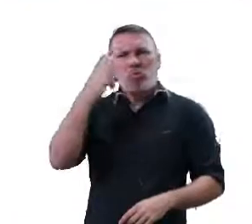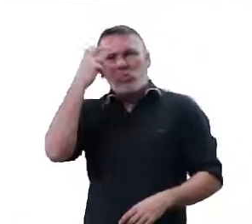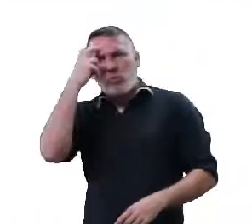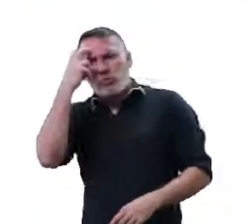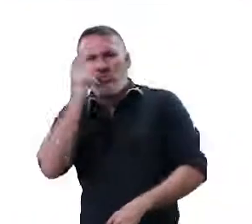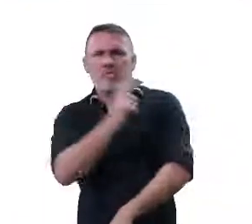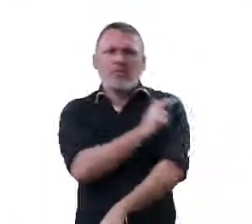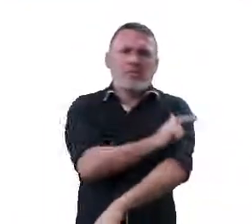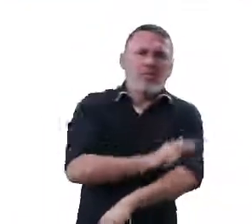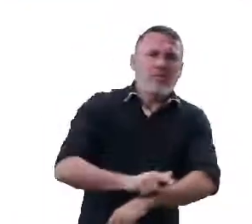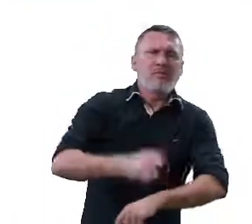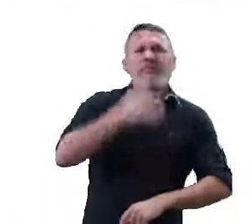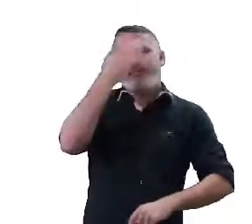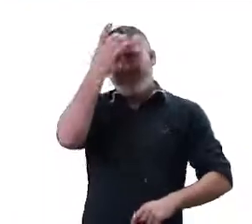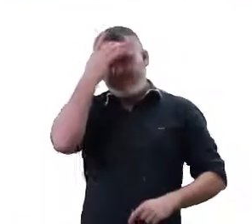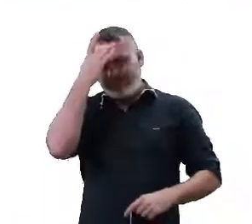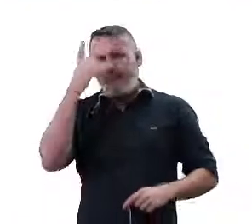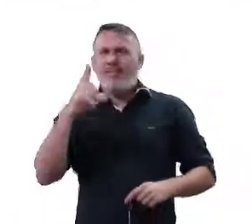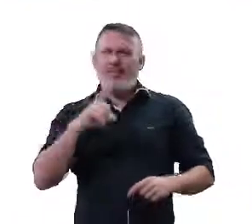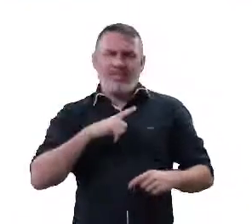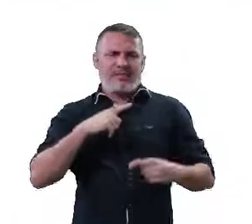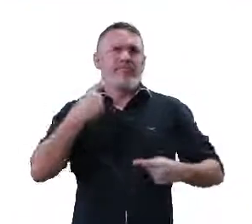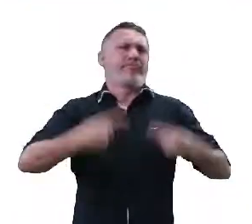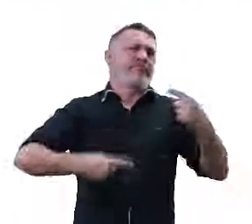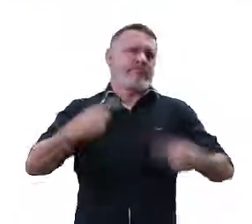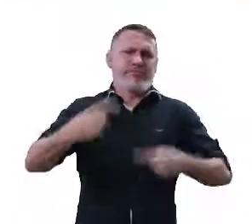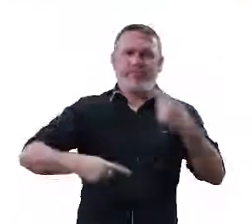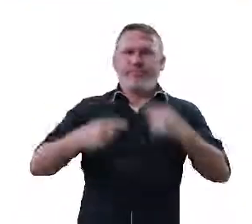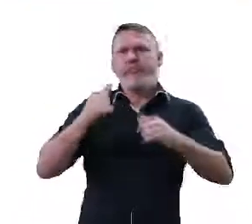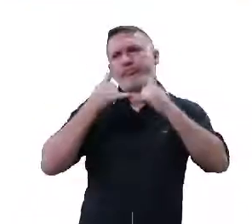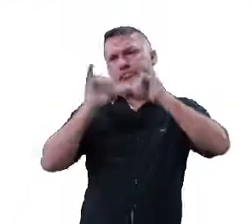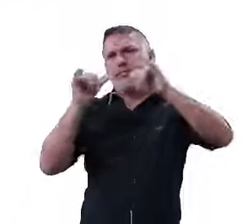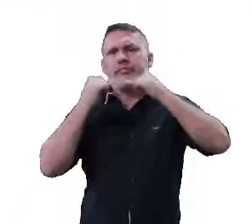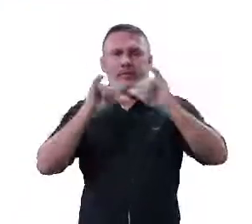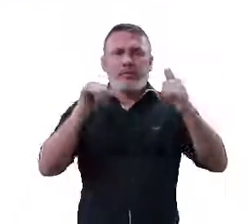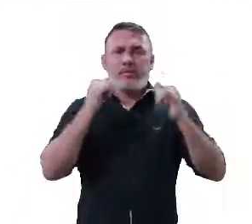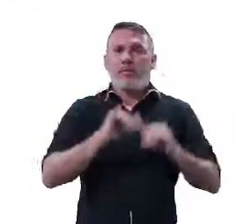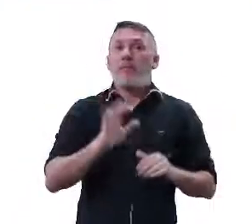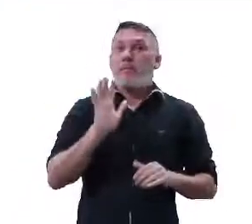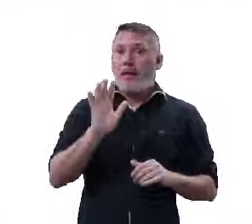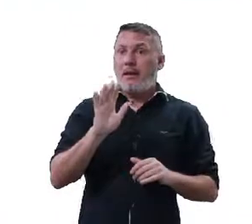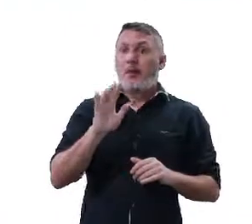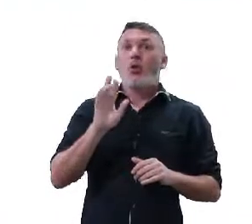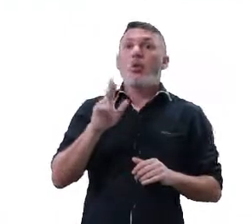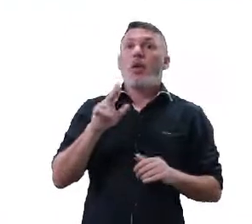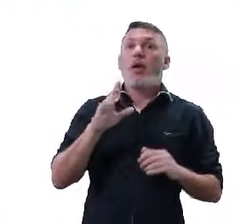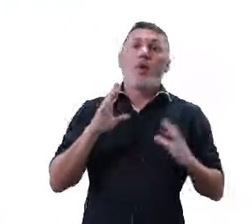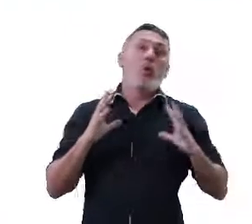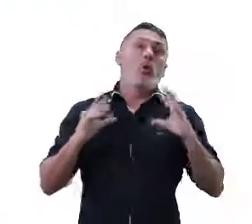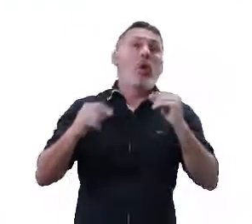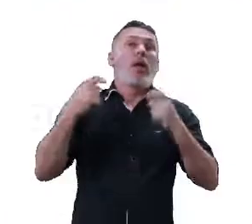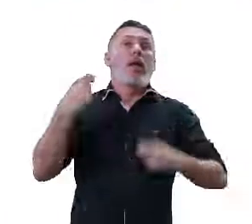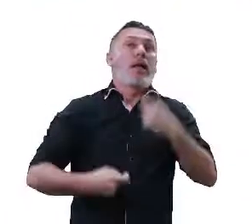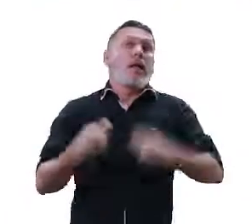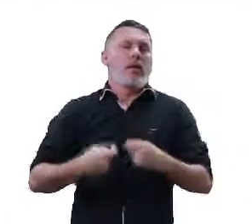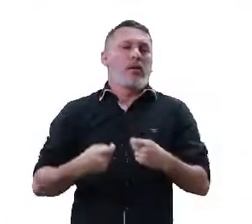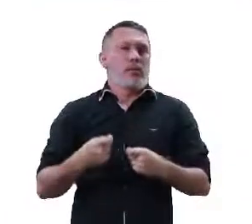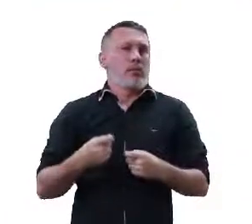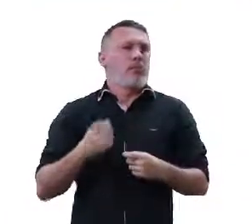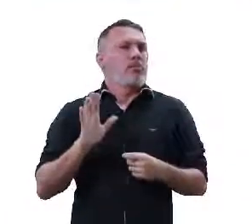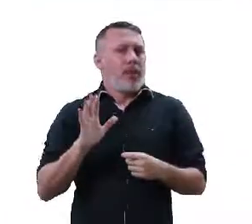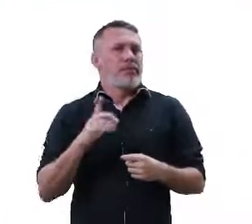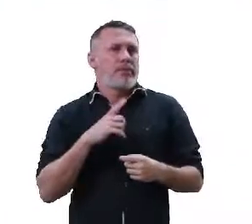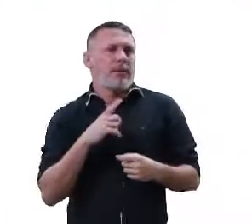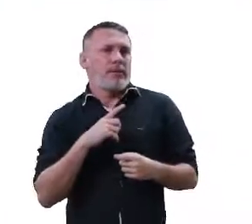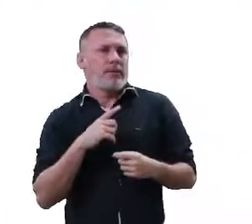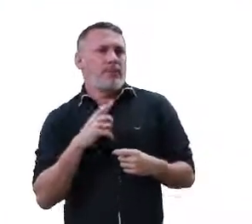essas divergências elas levam a conflitos. Eu não quero dizer que todo conflito seja sinônimo de guerra, tá? Mas, de